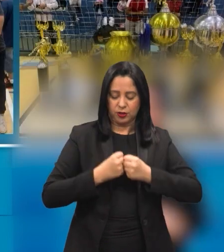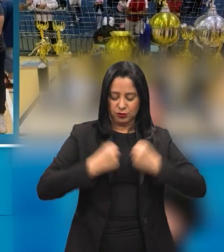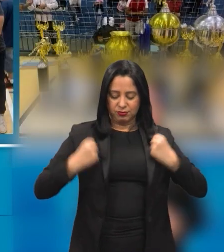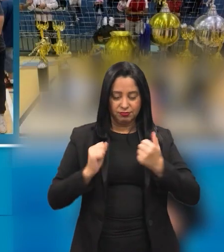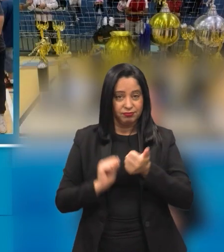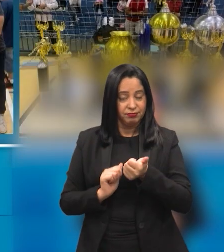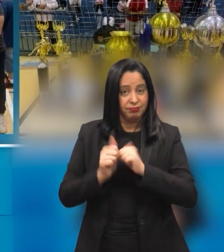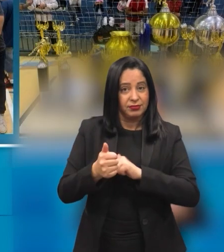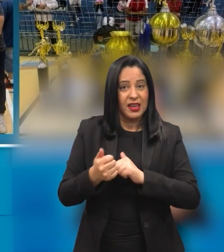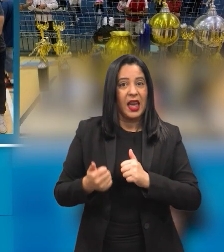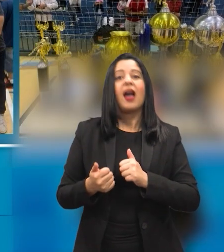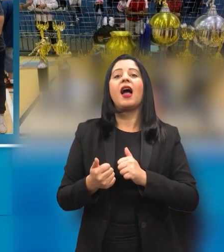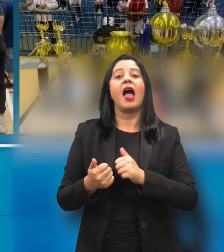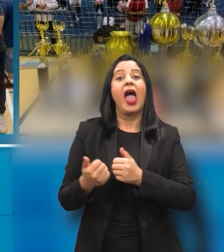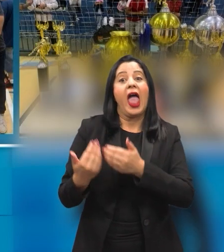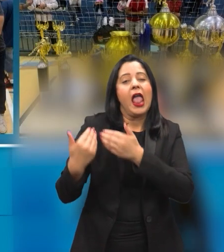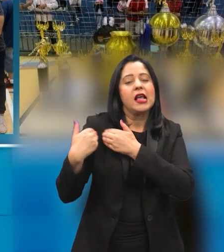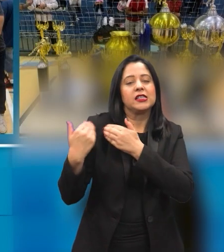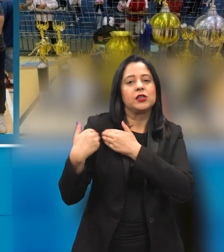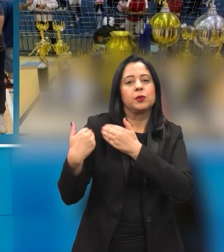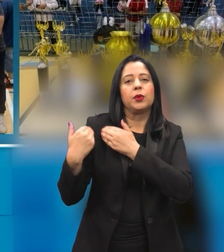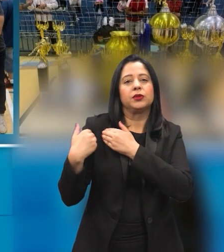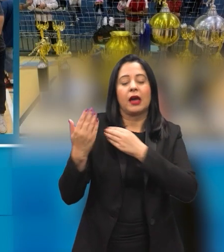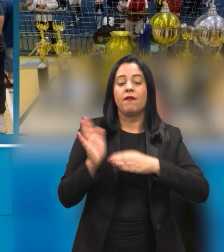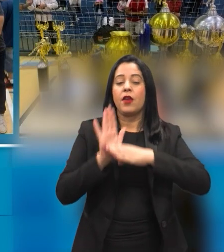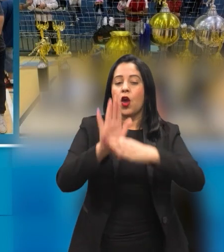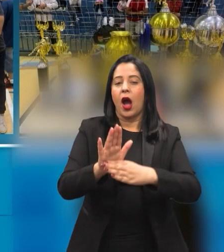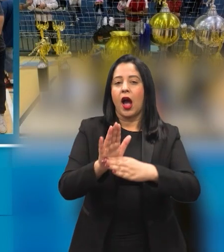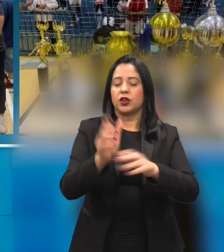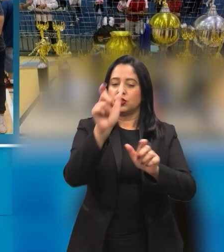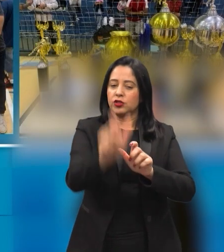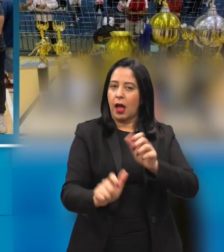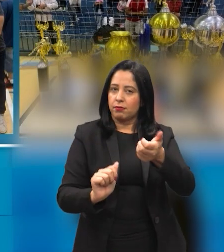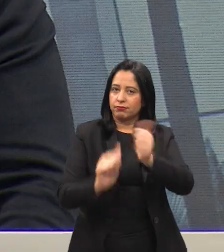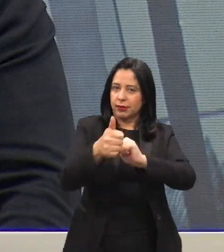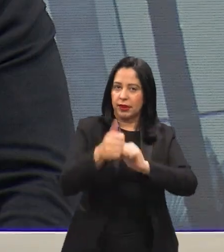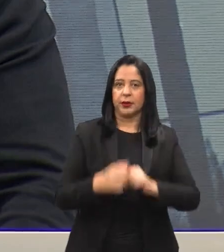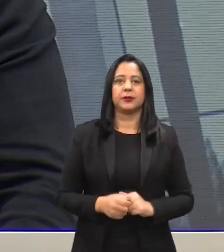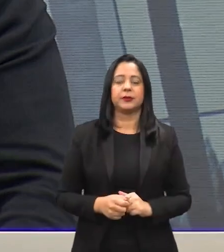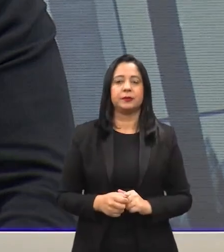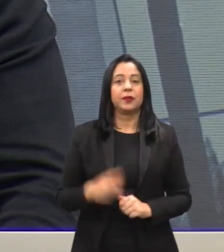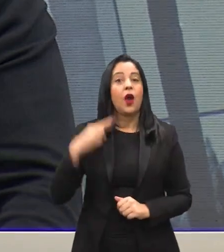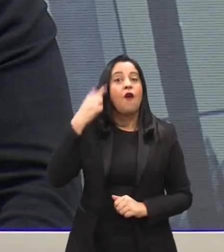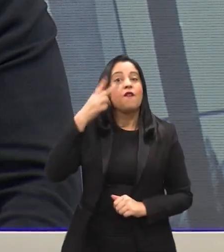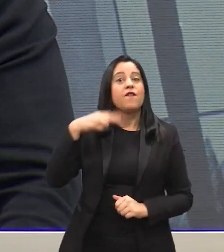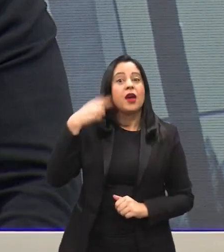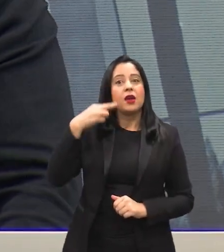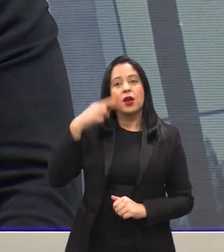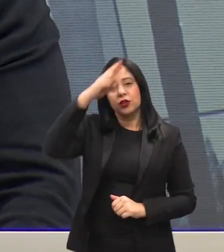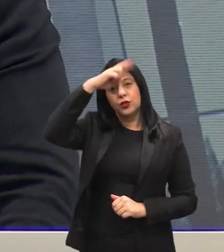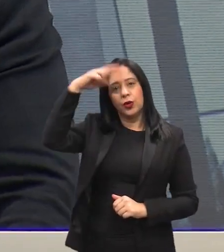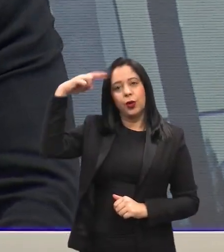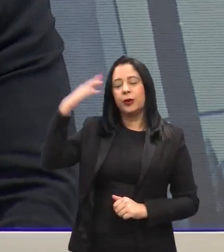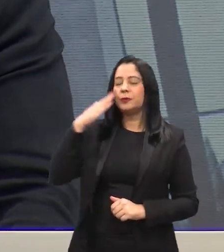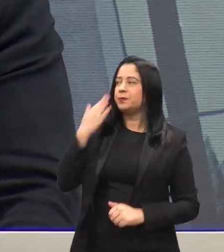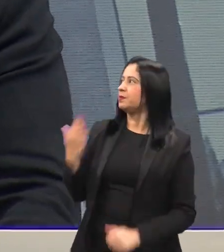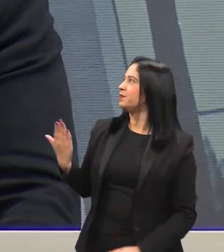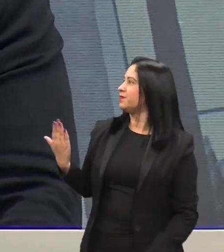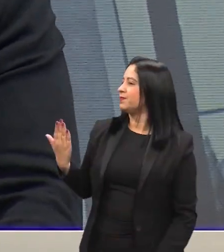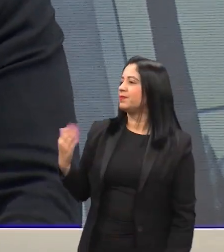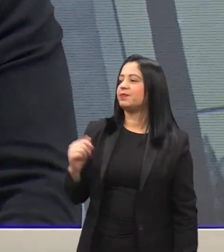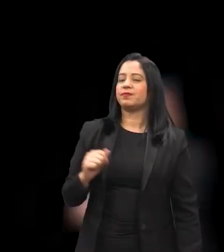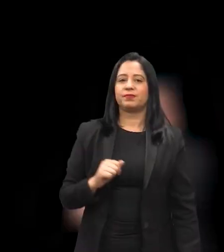Cidadão, responsável por formar atletas base no nosso município. Outro parlamentar, o vereador